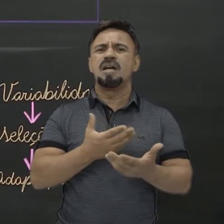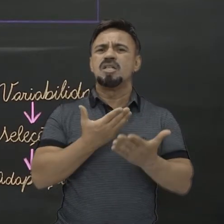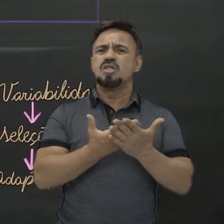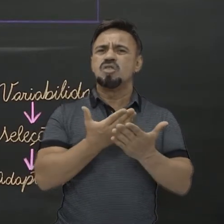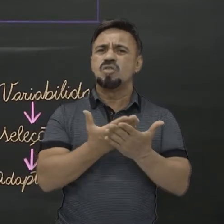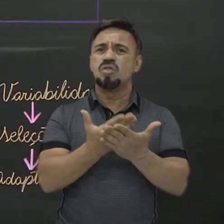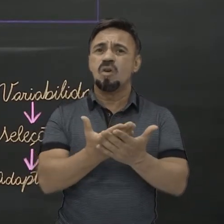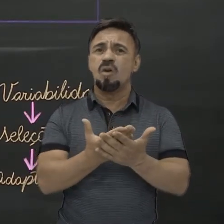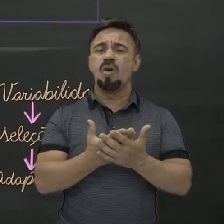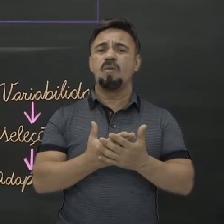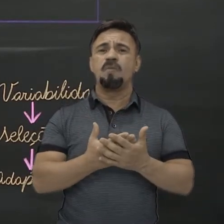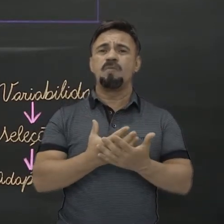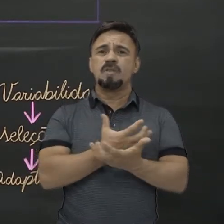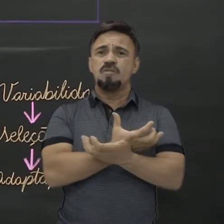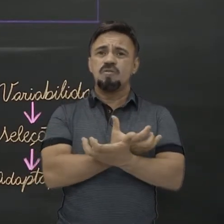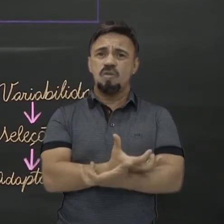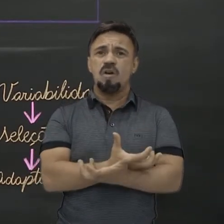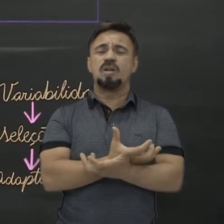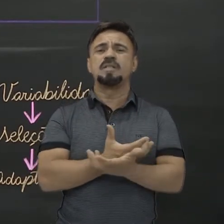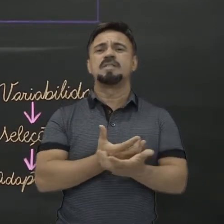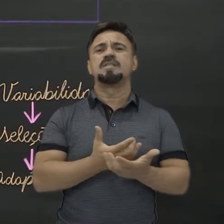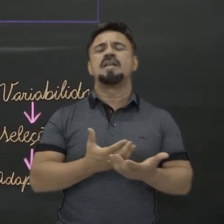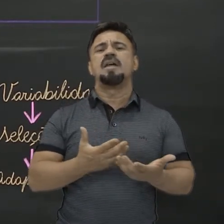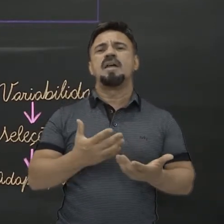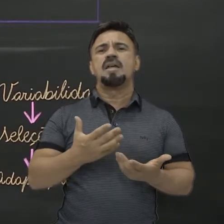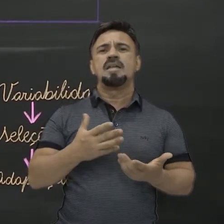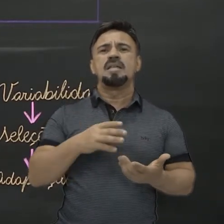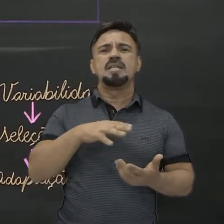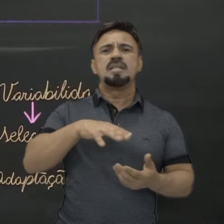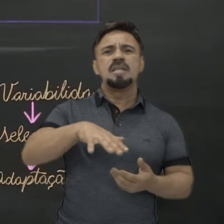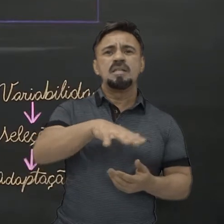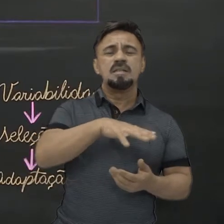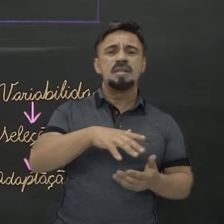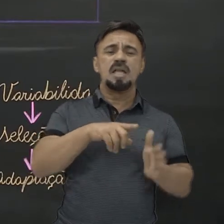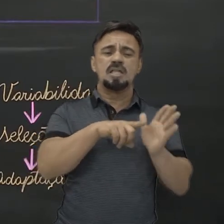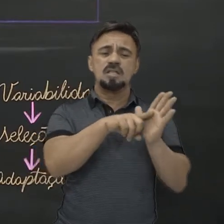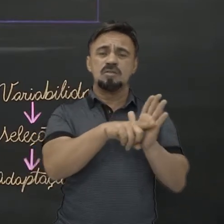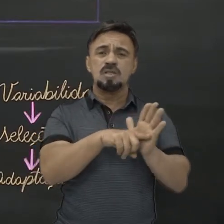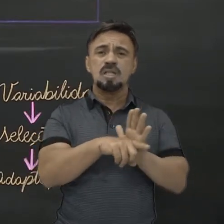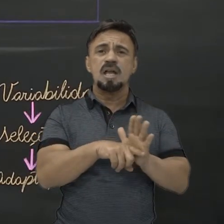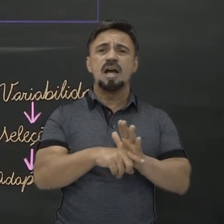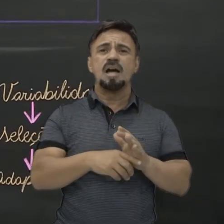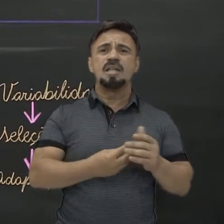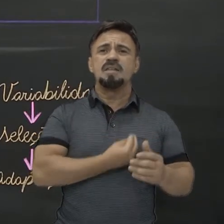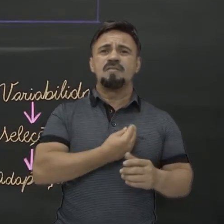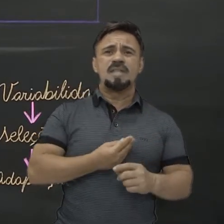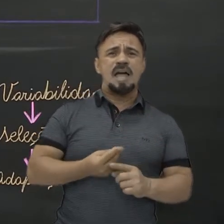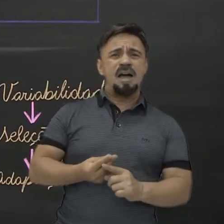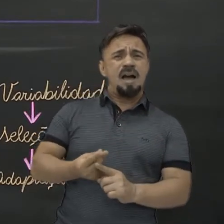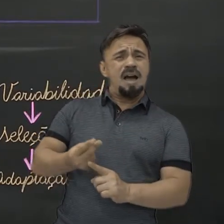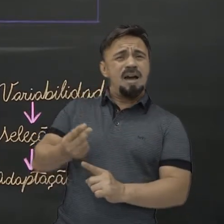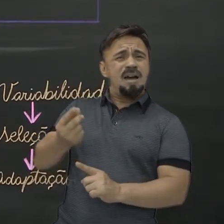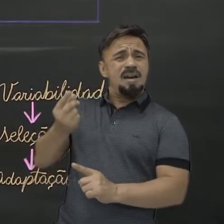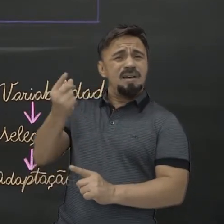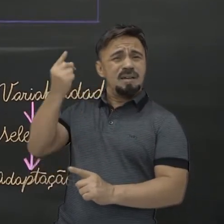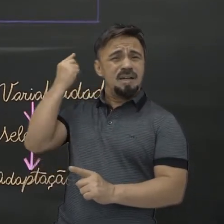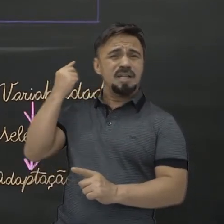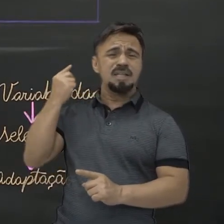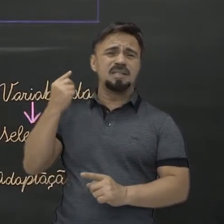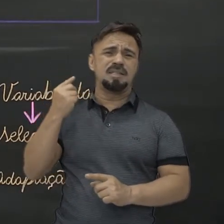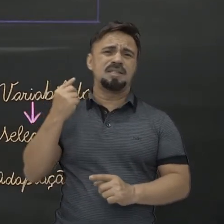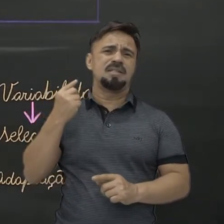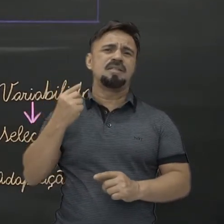evolução. Fósseis são restos, registros, vestígios de seres que viveram há muito tempo atrás. Então, gente, olha